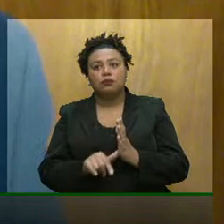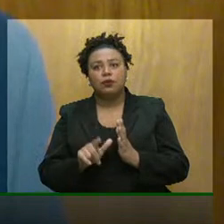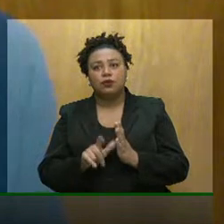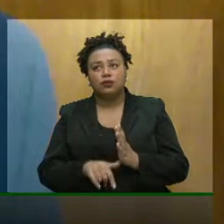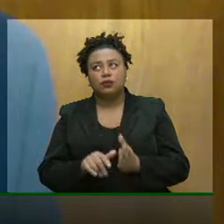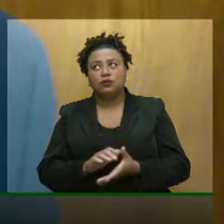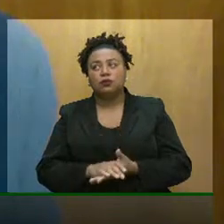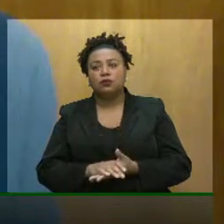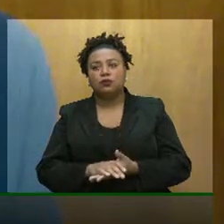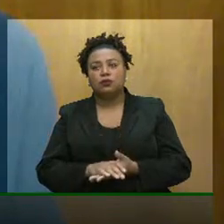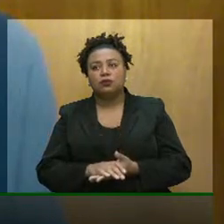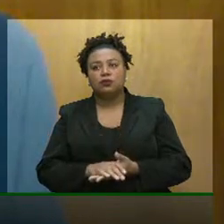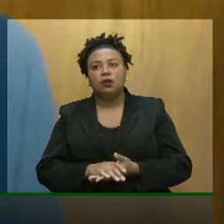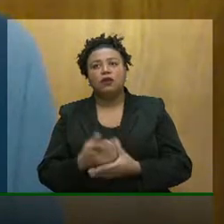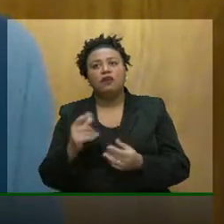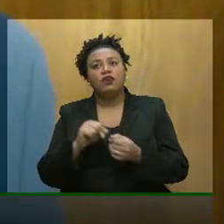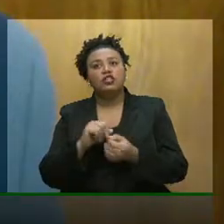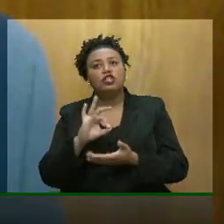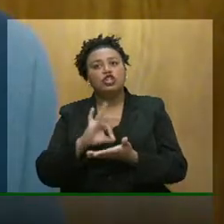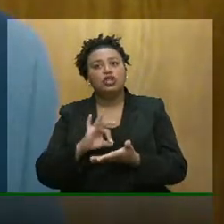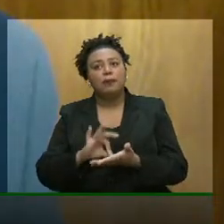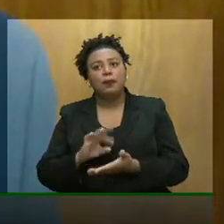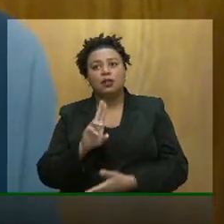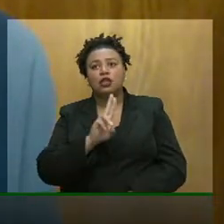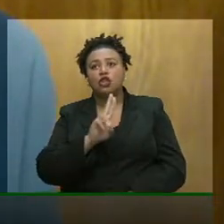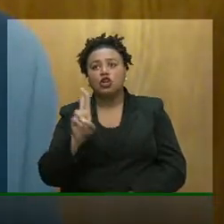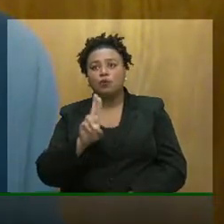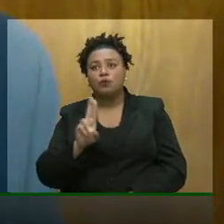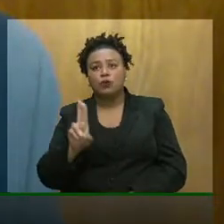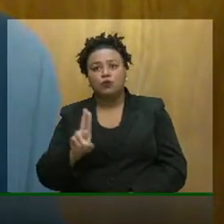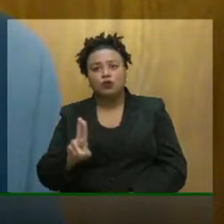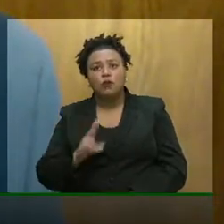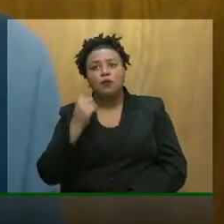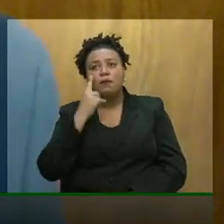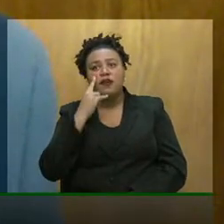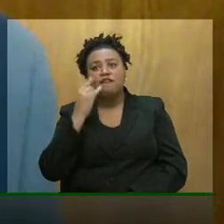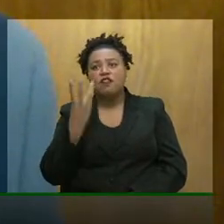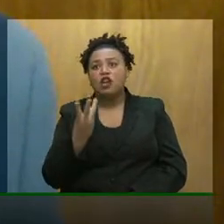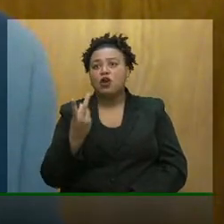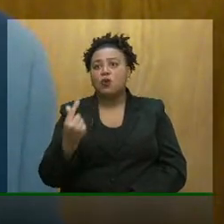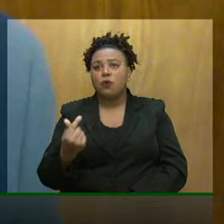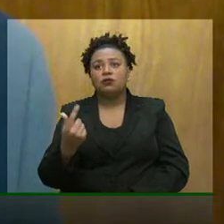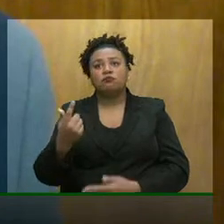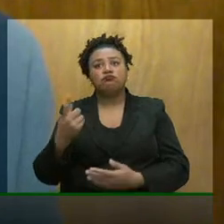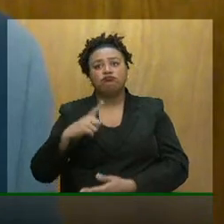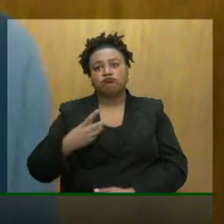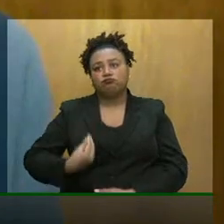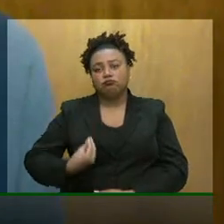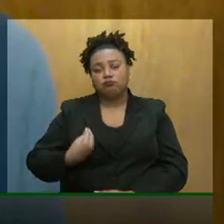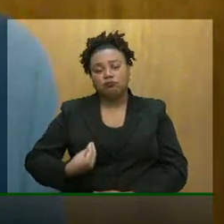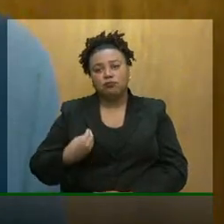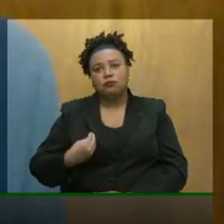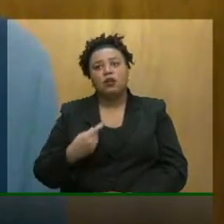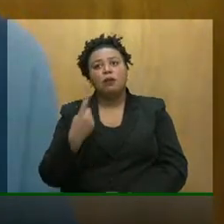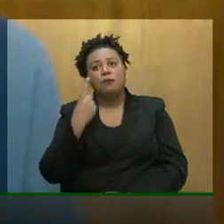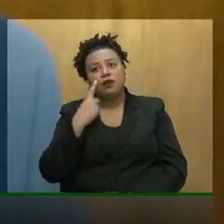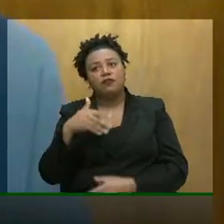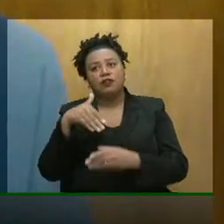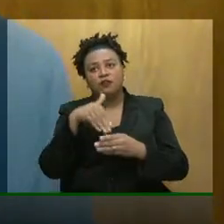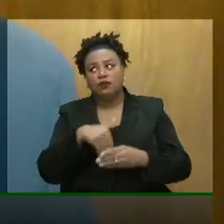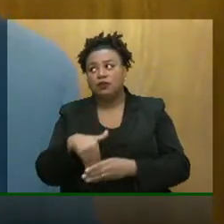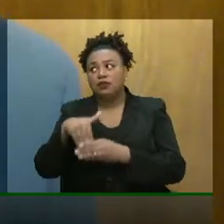vamos proceder à chamada nominal para a verificação de quórum para a deliberação da ordem do